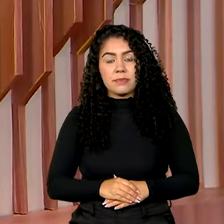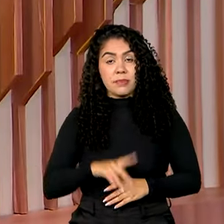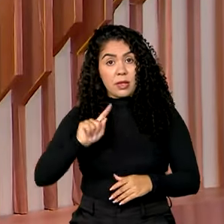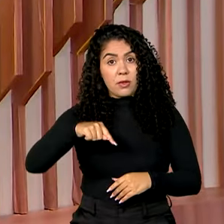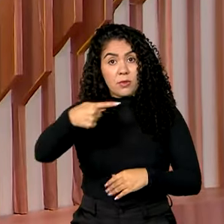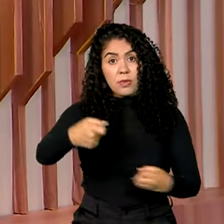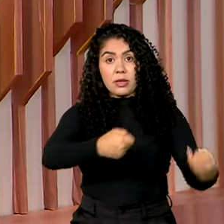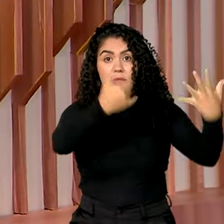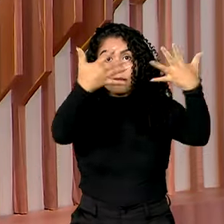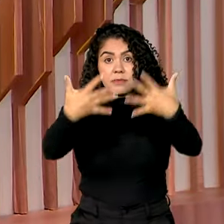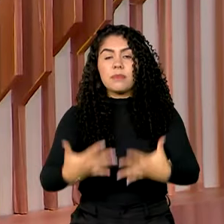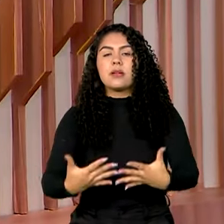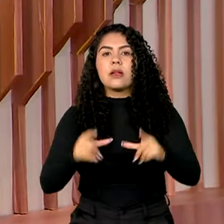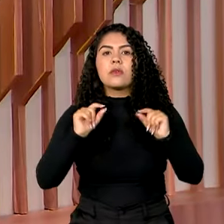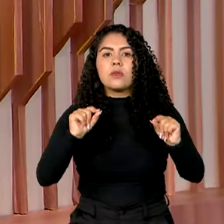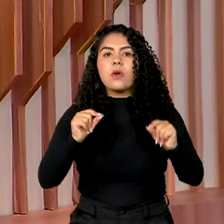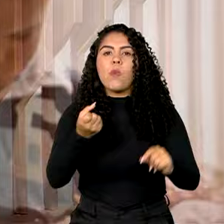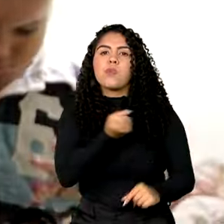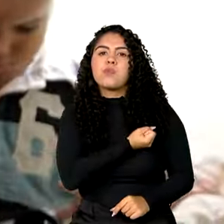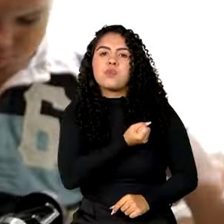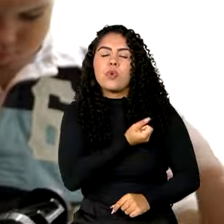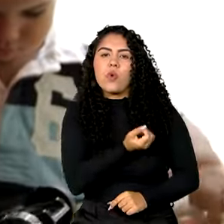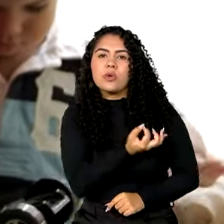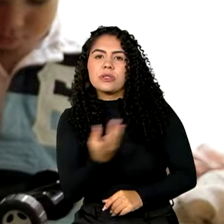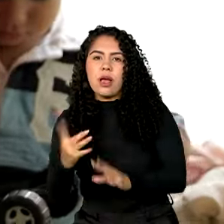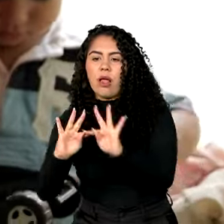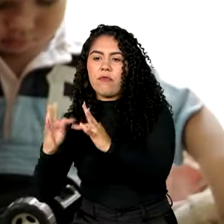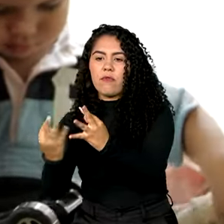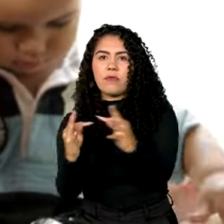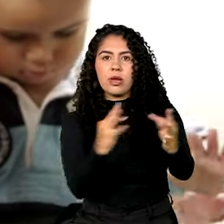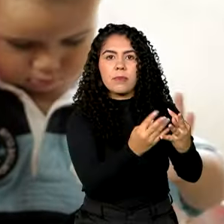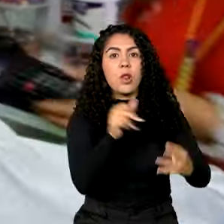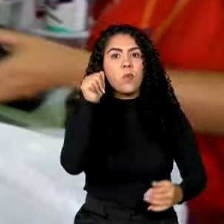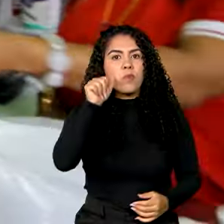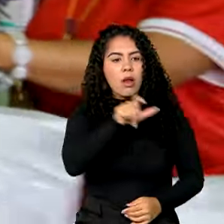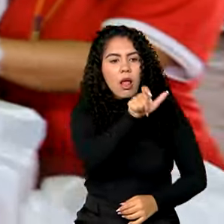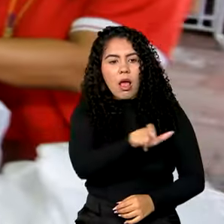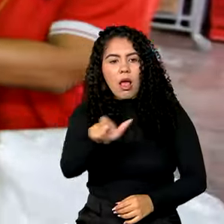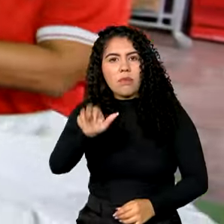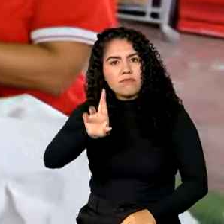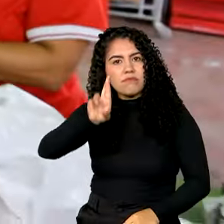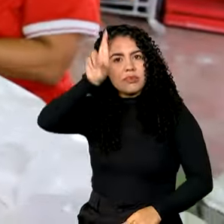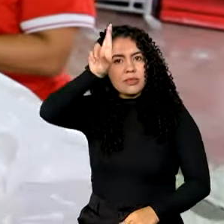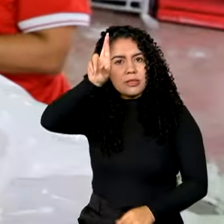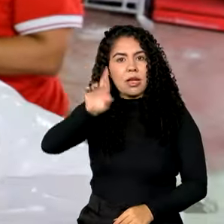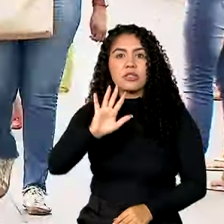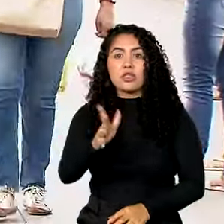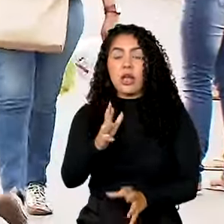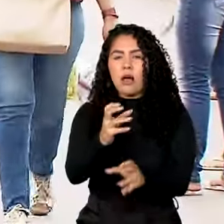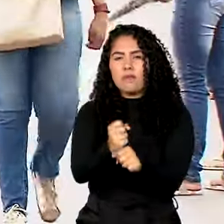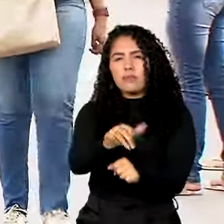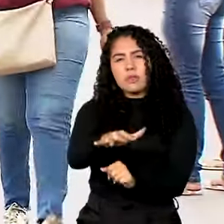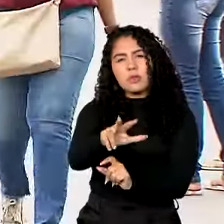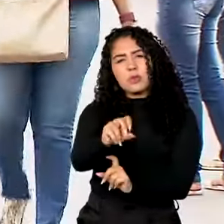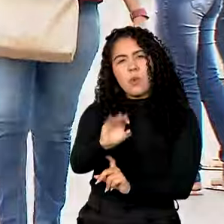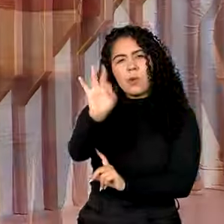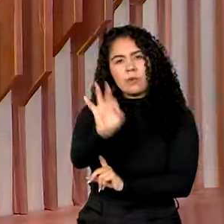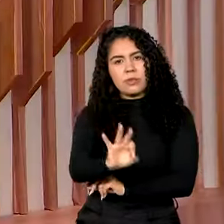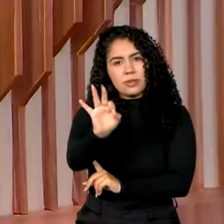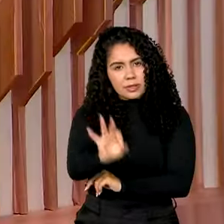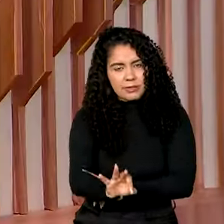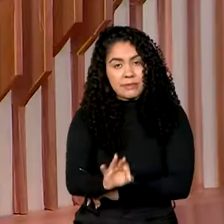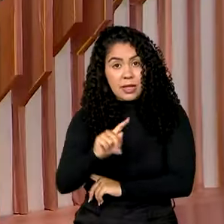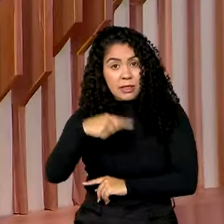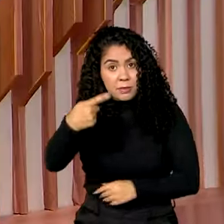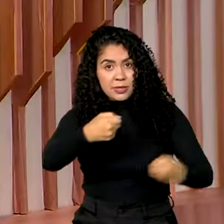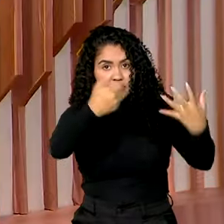a seguir, cresce o número de lares chefiados por mulheres no país. Elas já comandam quase metade das famílias brasileiras.